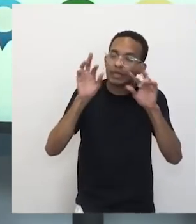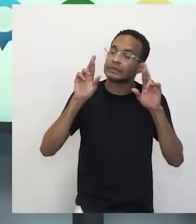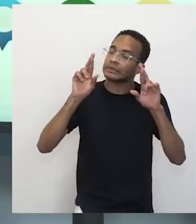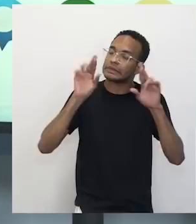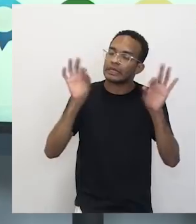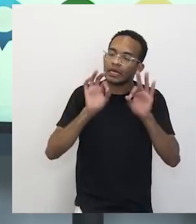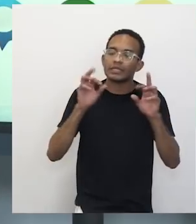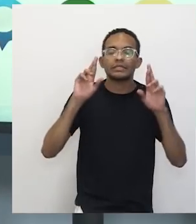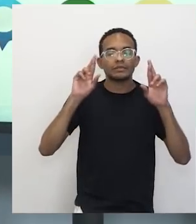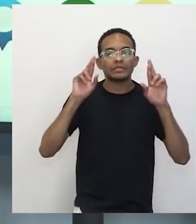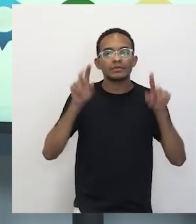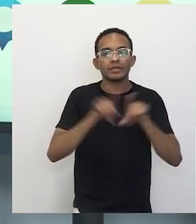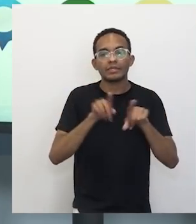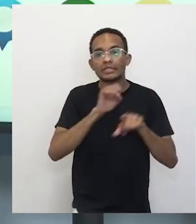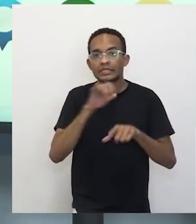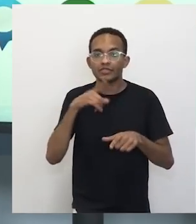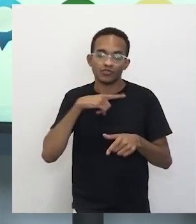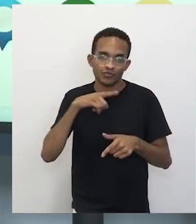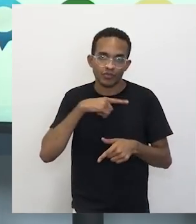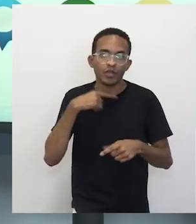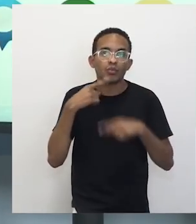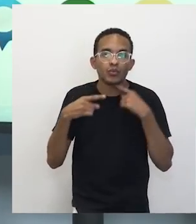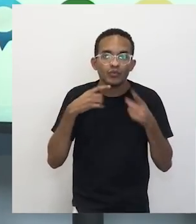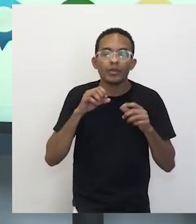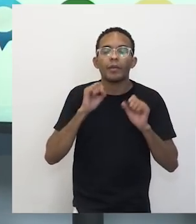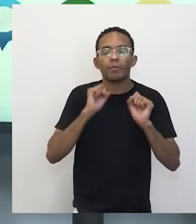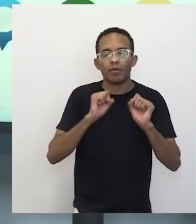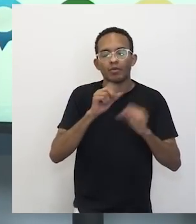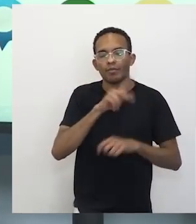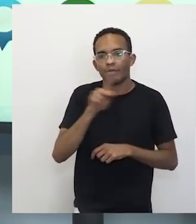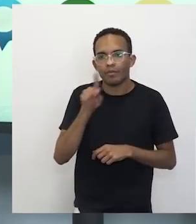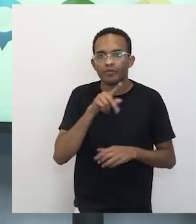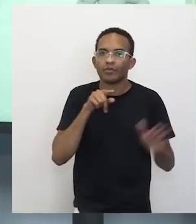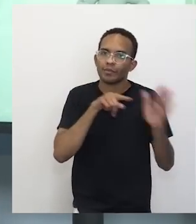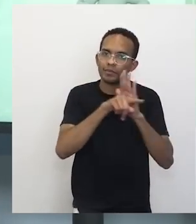caso haja, vocês têm os professores de vocês à disposição.